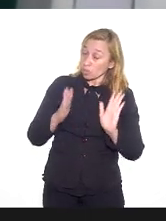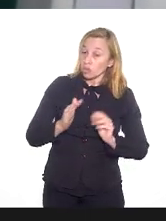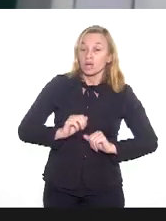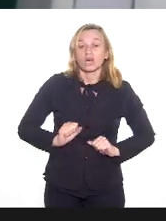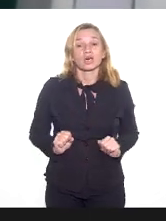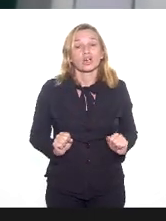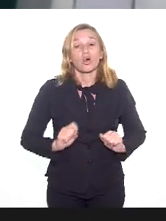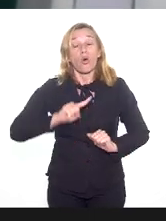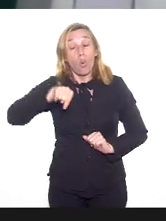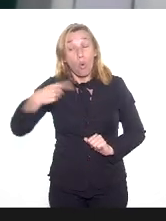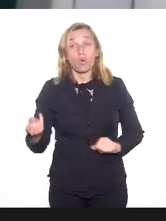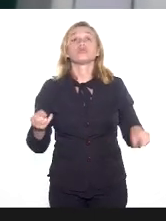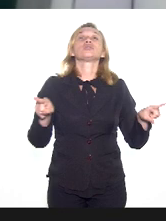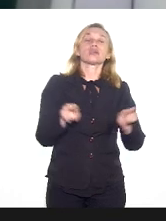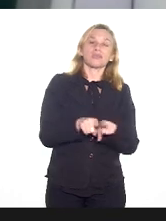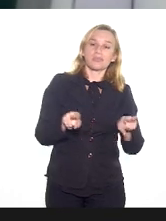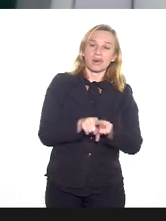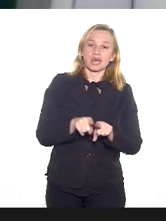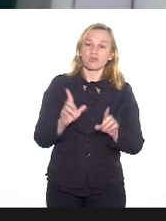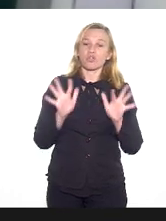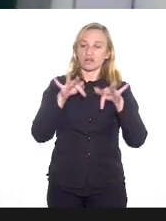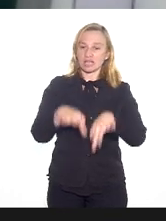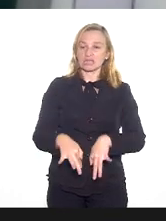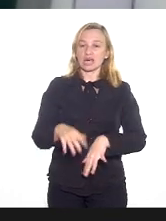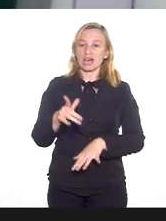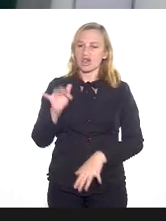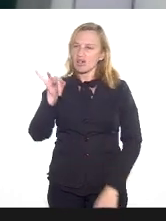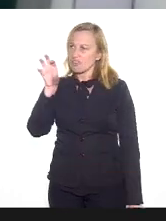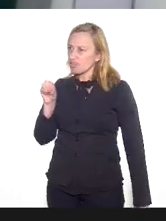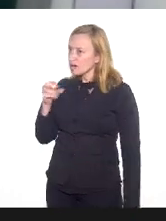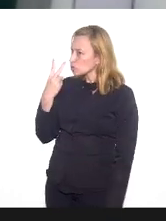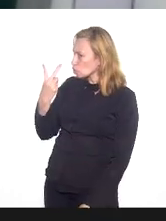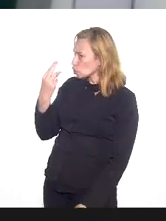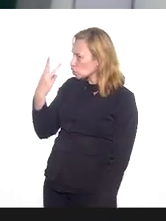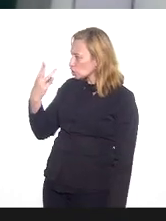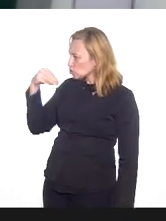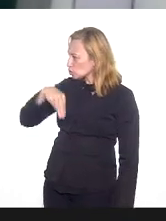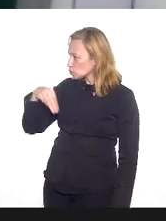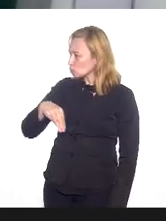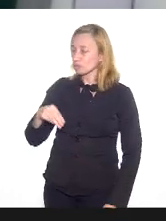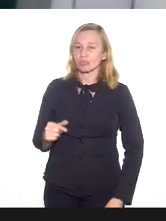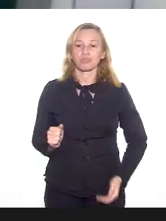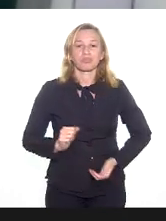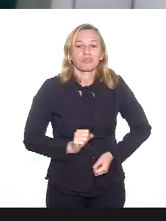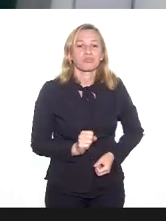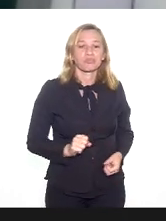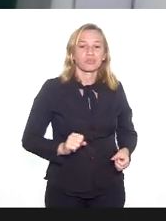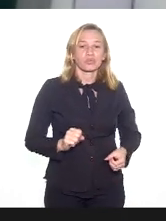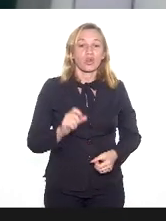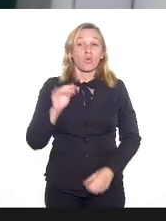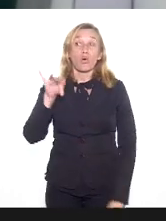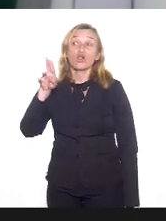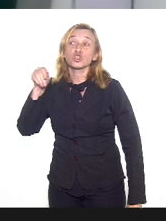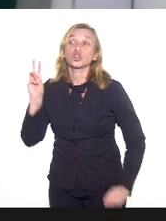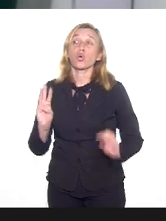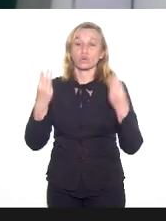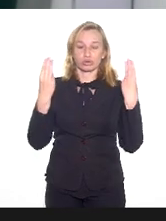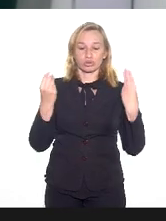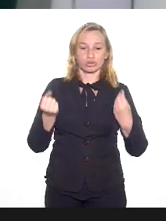Outra coisa que nos chamou a atenção, e vou concluir, Flávio, em mais 2-3 minutos, são os chamados roadshows, né?